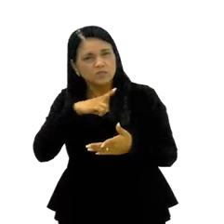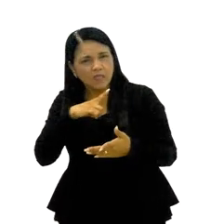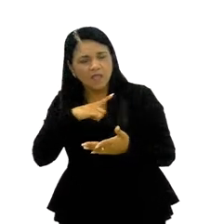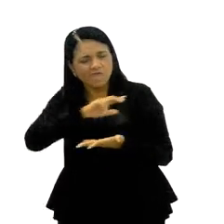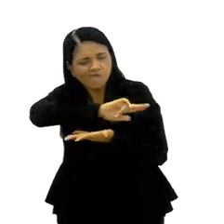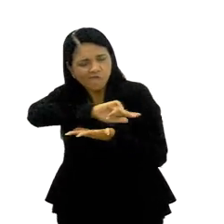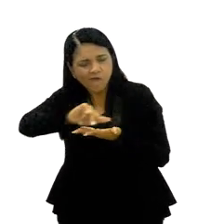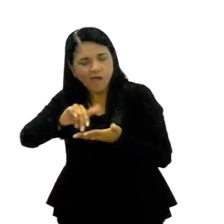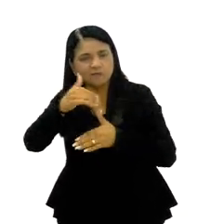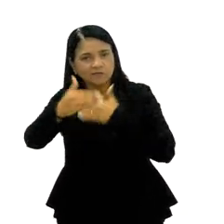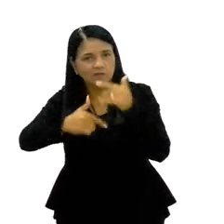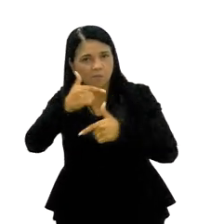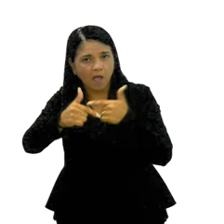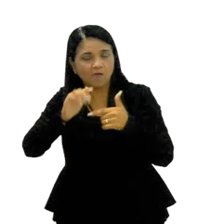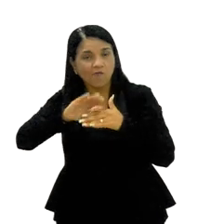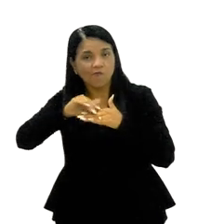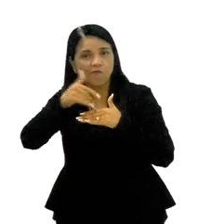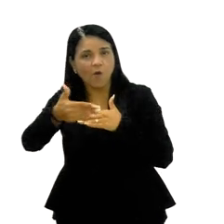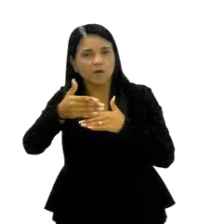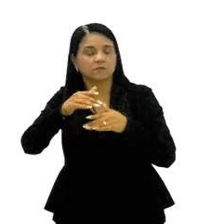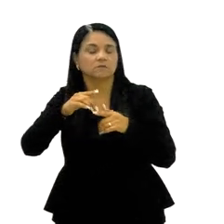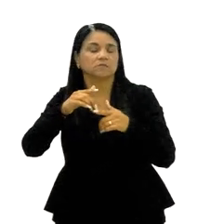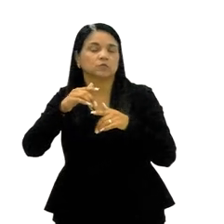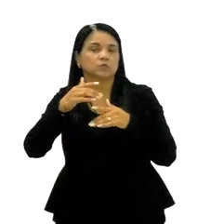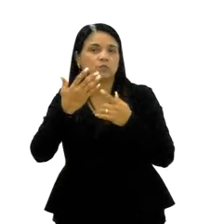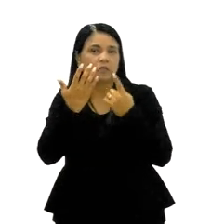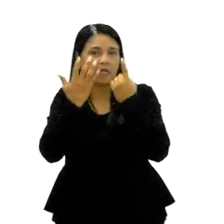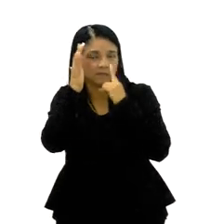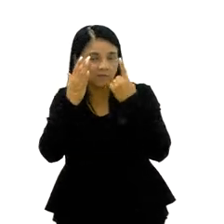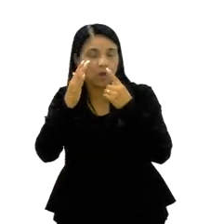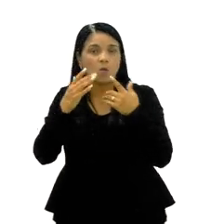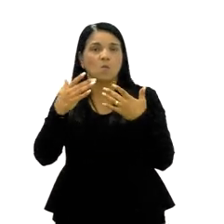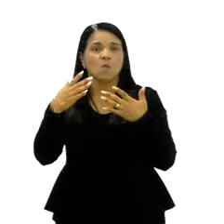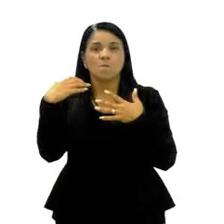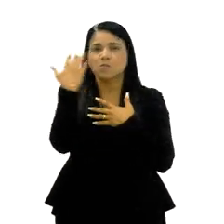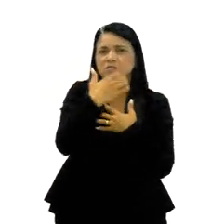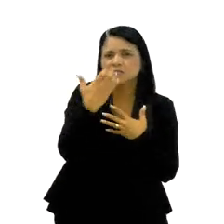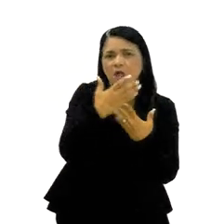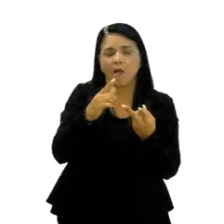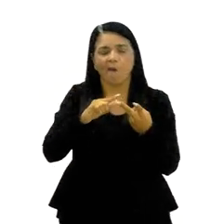tenho uma gama de trabalho fora do carnaval muito grande, musicais,